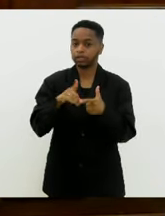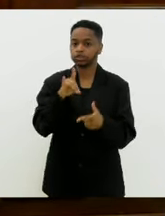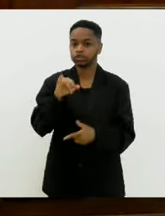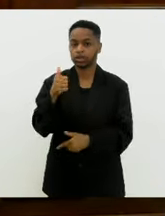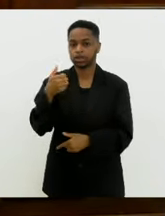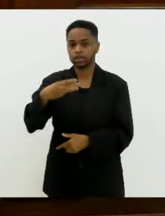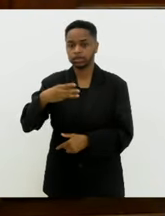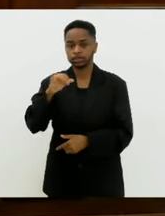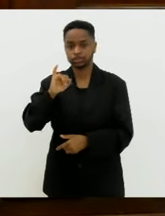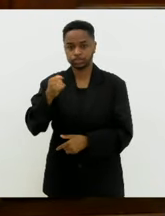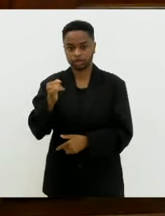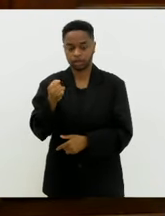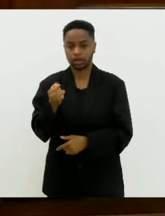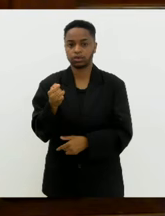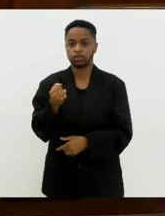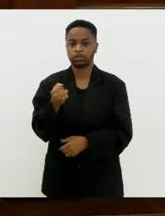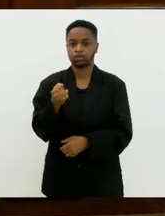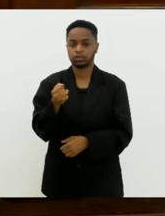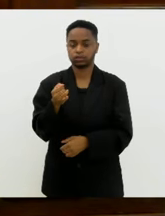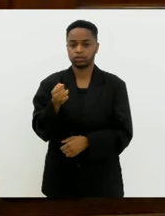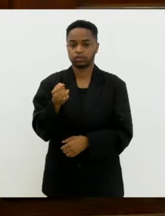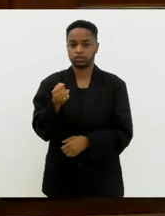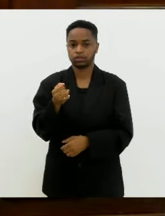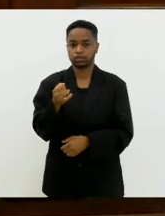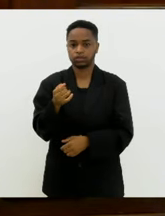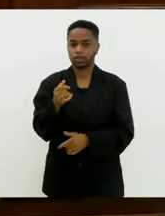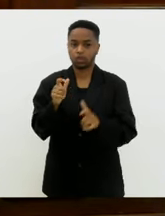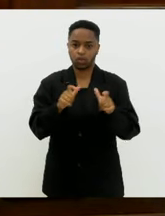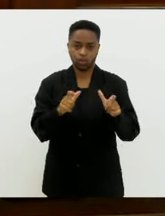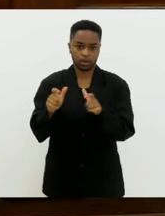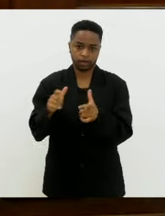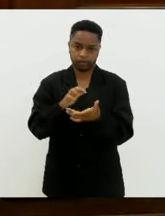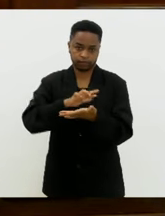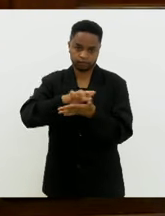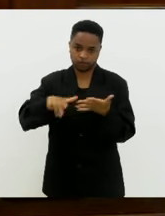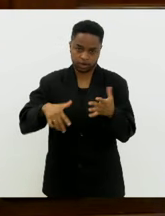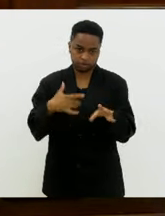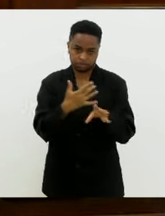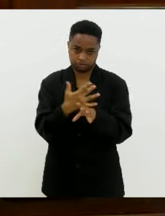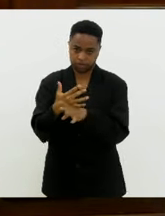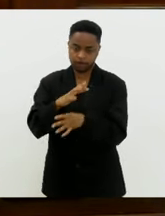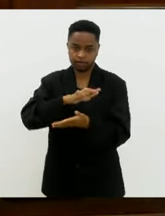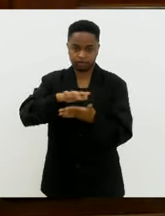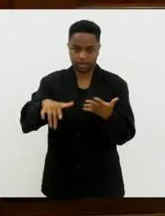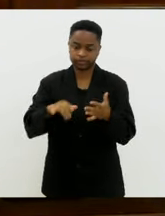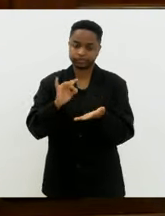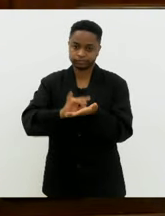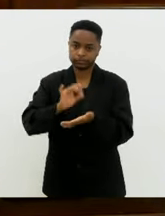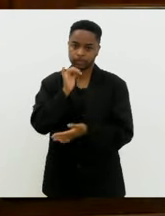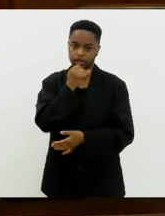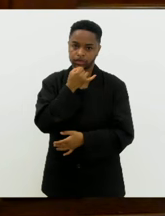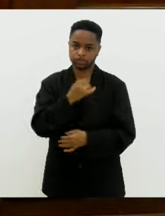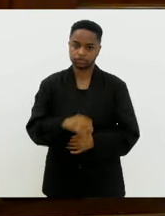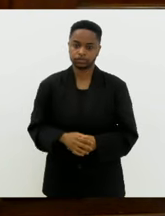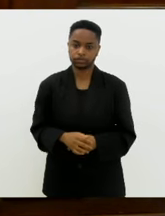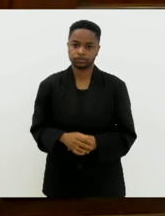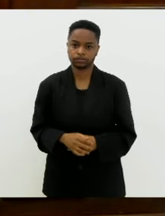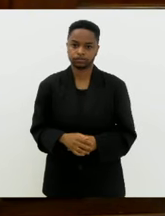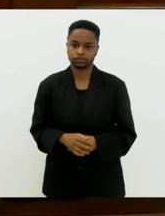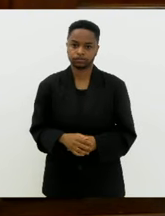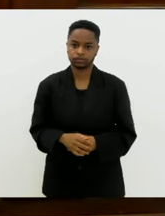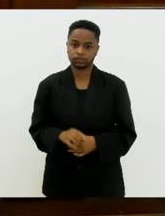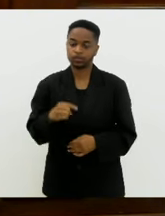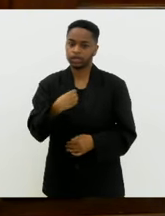janeiro, ali em vários municípios, e foi muito triste. Dói, nós que